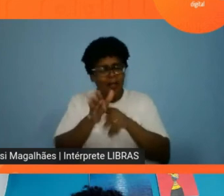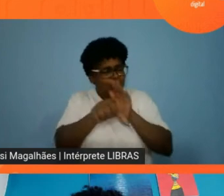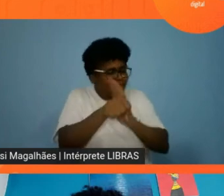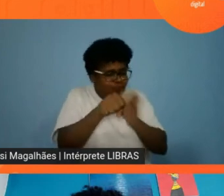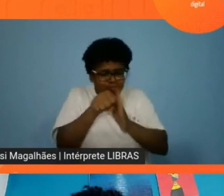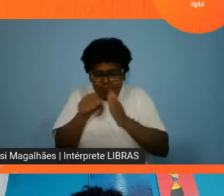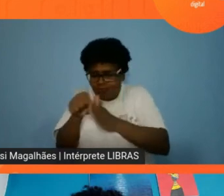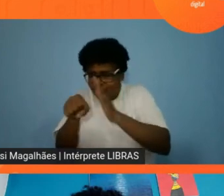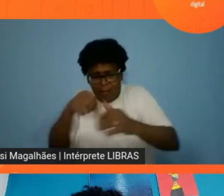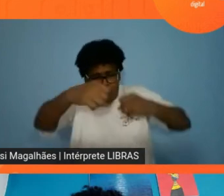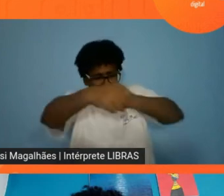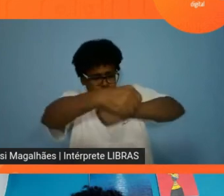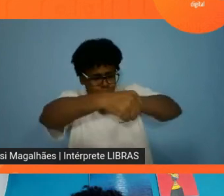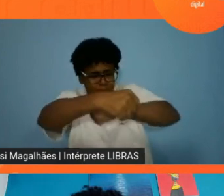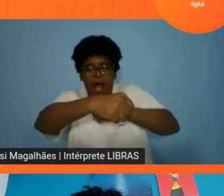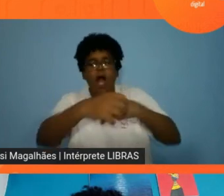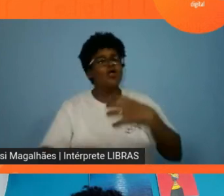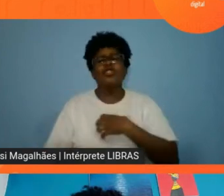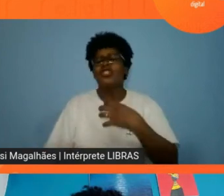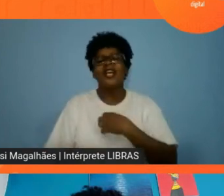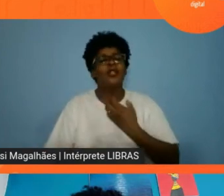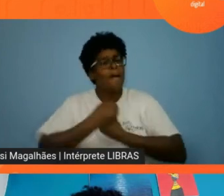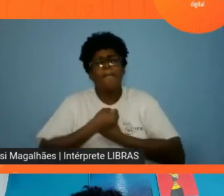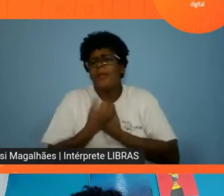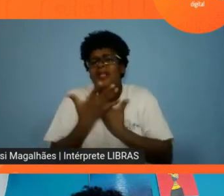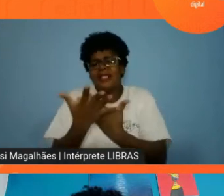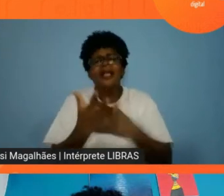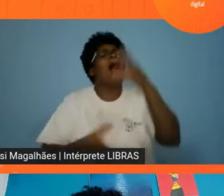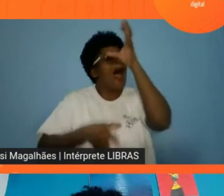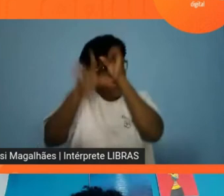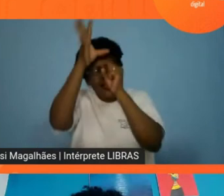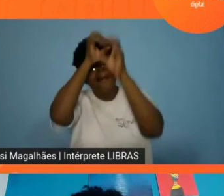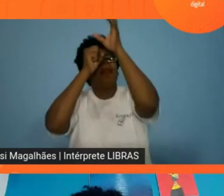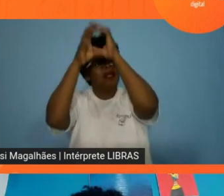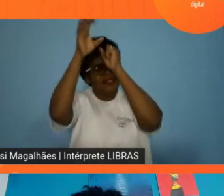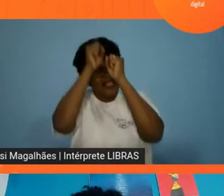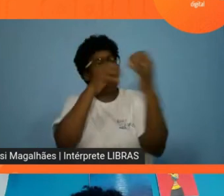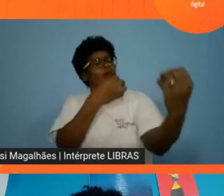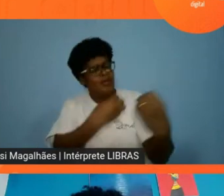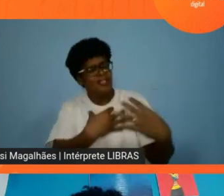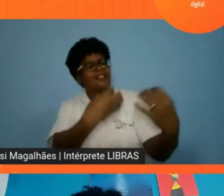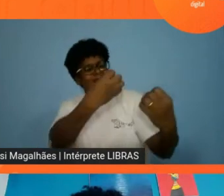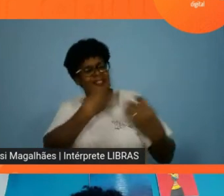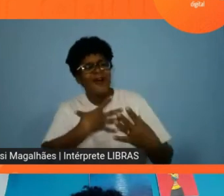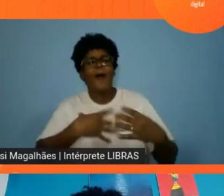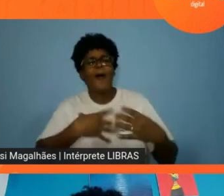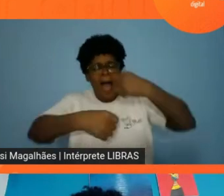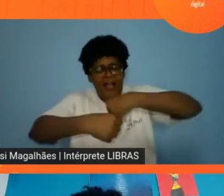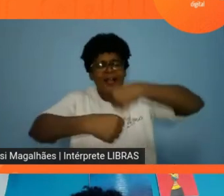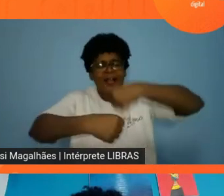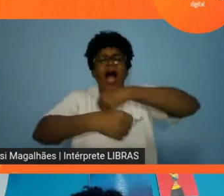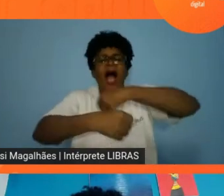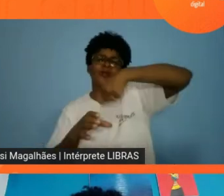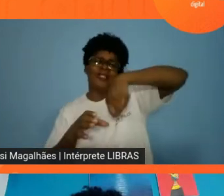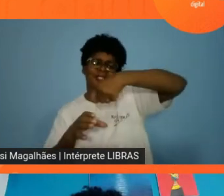de poesia, me ensinou a aprender a cozinhar. Eu lembro também, assim, que era comum as pessoas